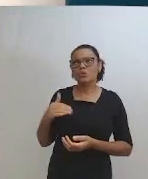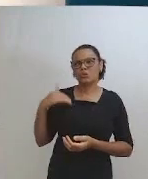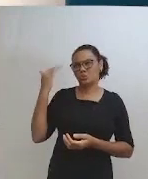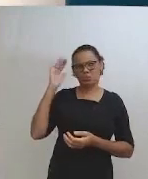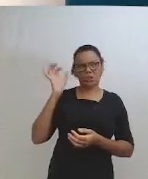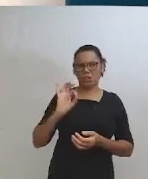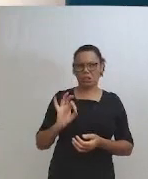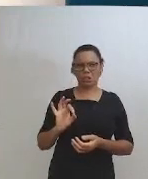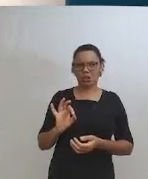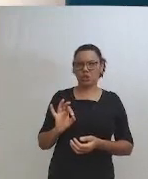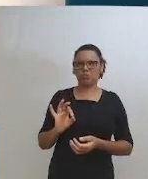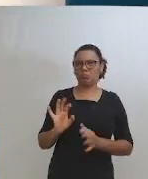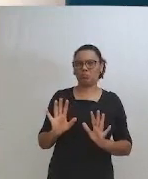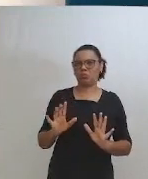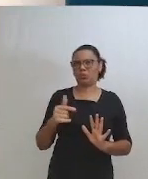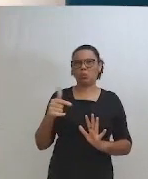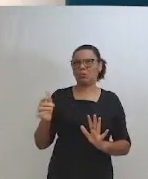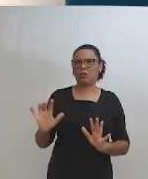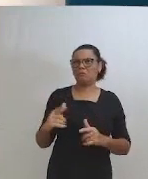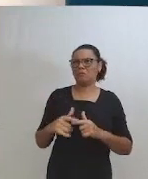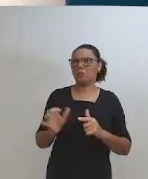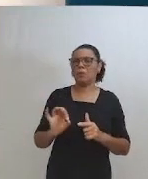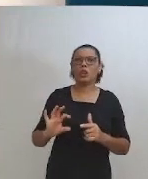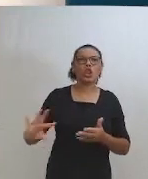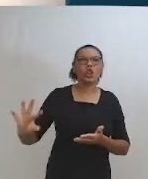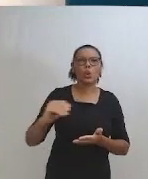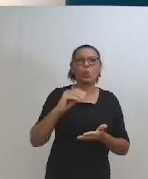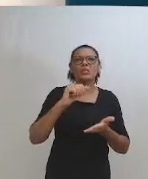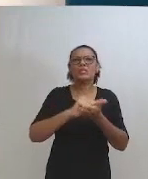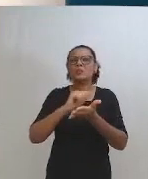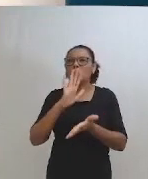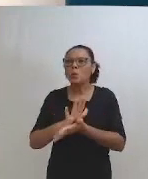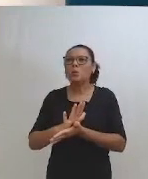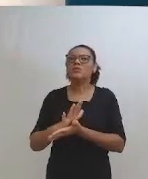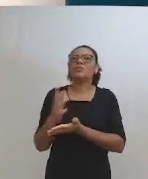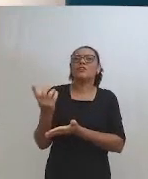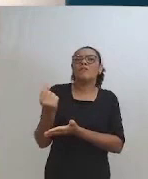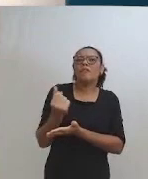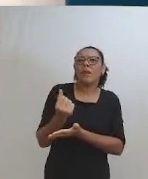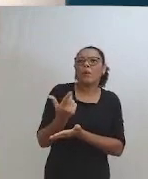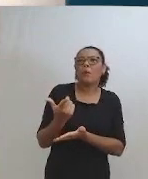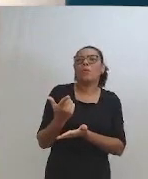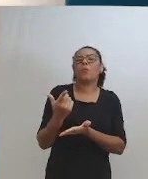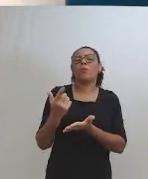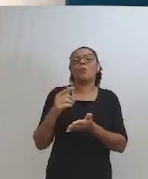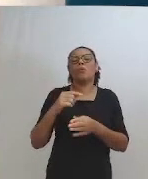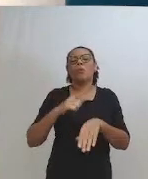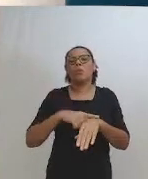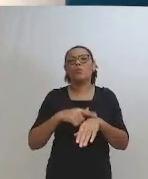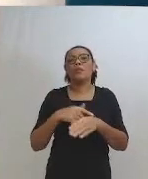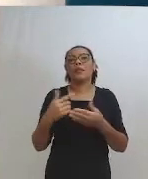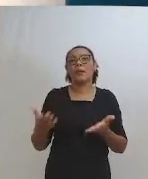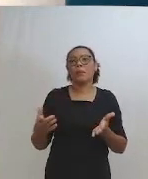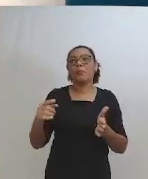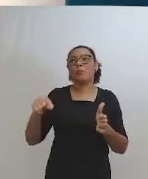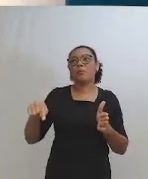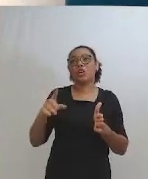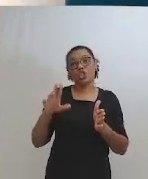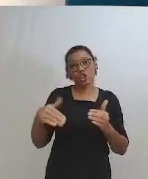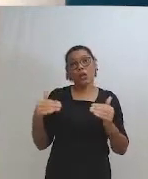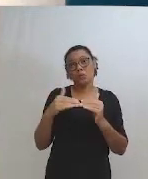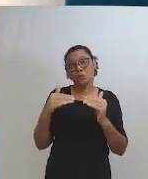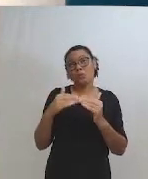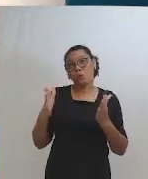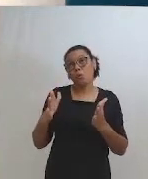impertinência, porque todas as multas, os seus valores e período de incidência estão de acordo com aquilo que foi decidido já